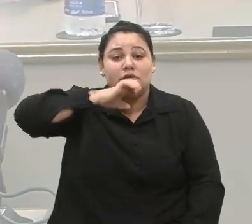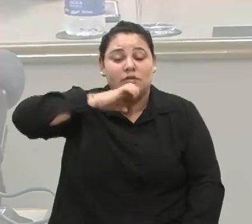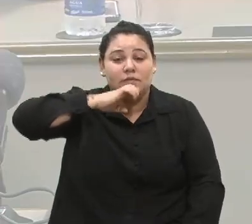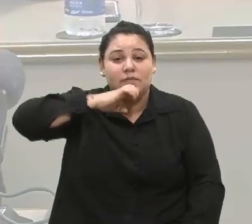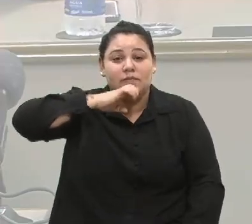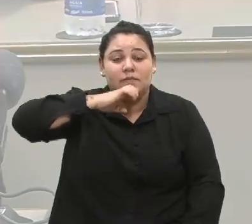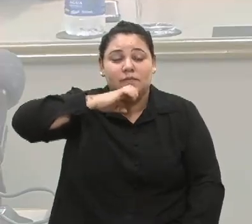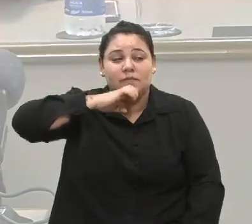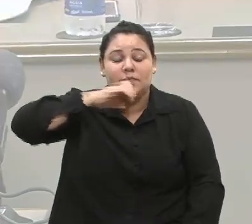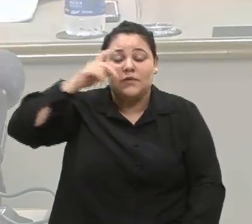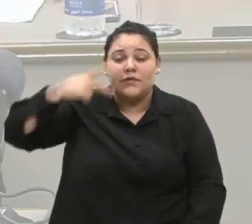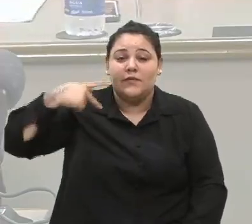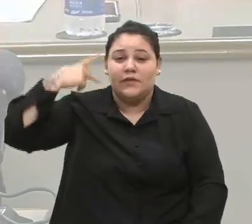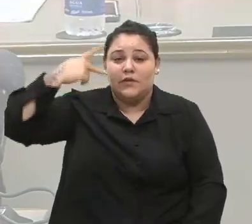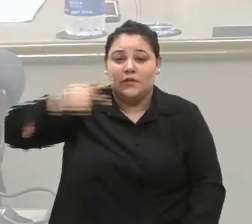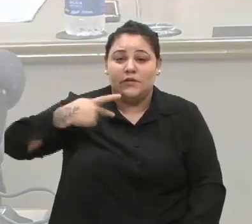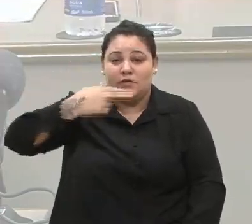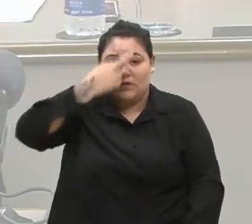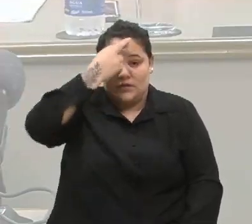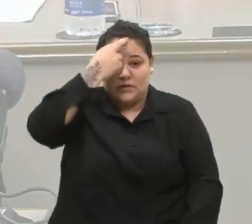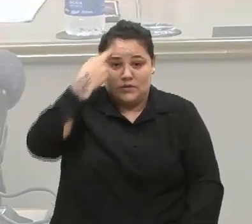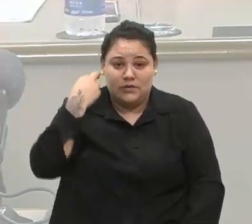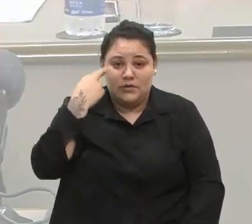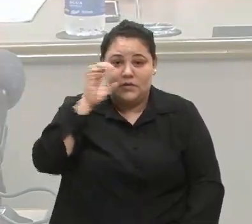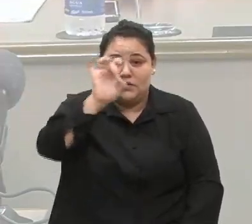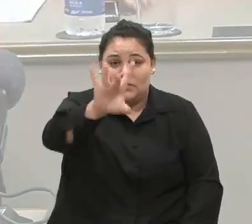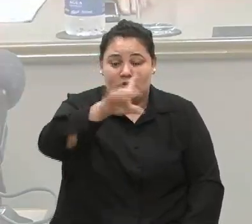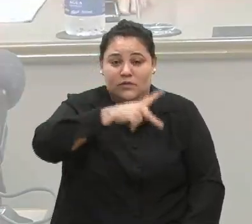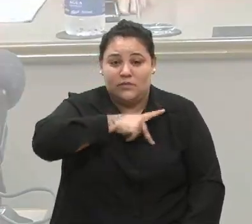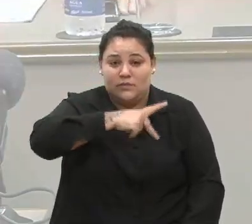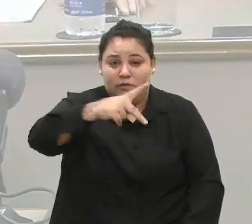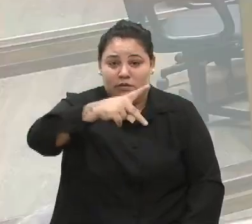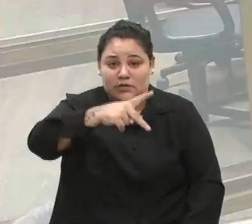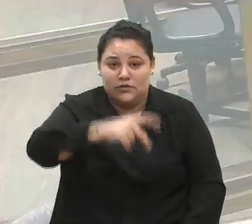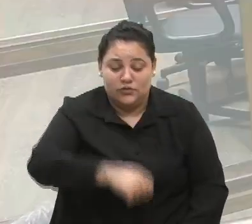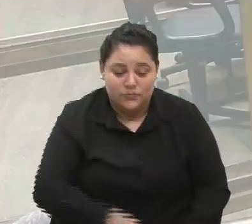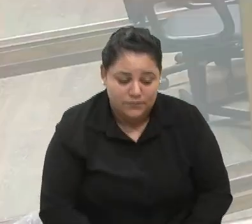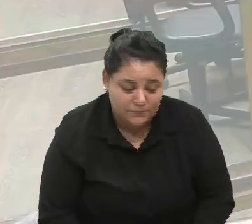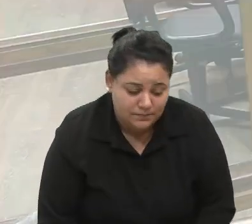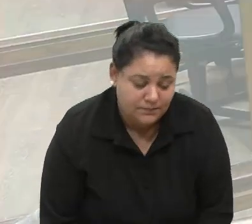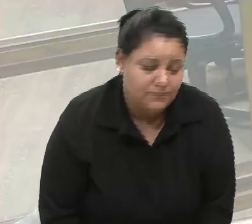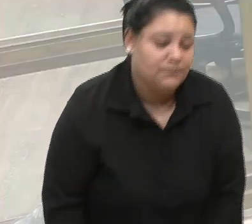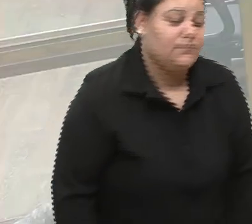Balardim e vereador Rafael Bueno. Era isso, senhora presidente. Obrigada, vereador Cadori.